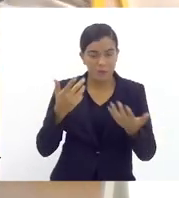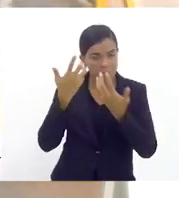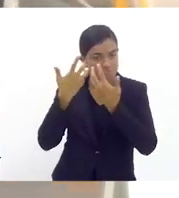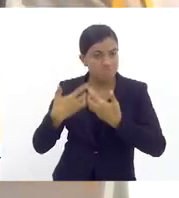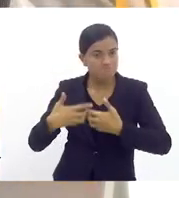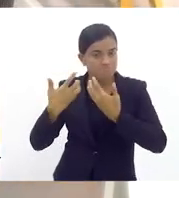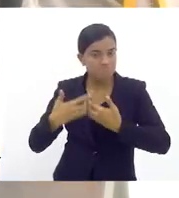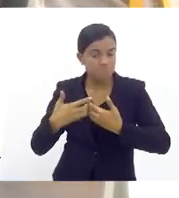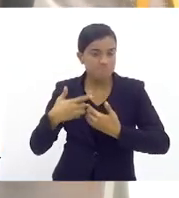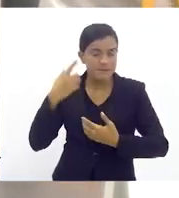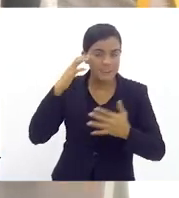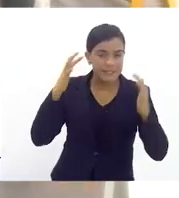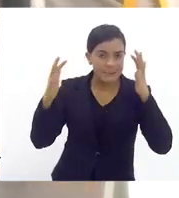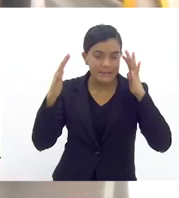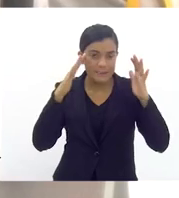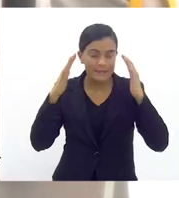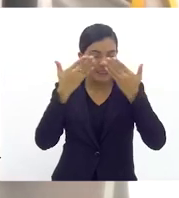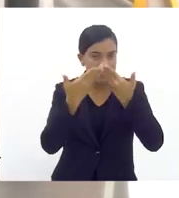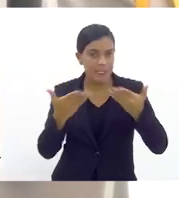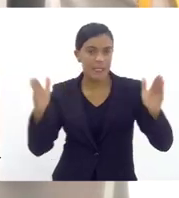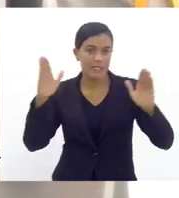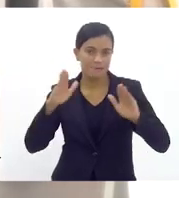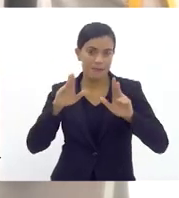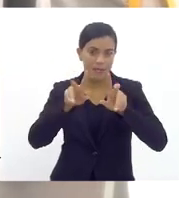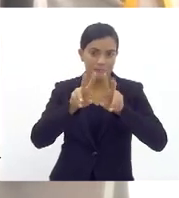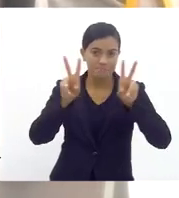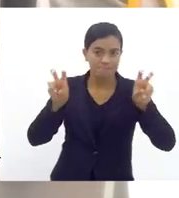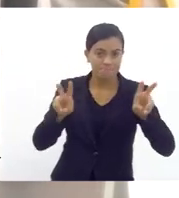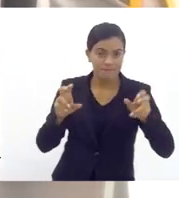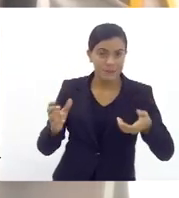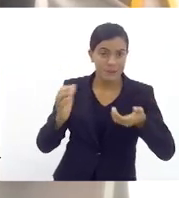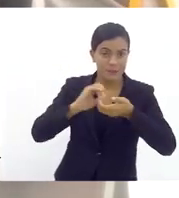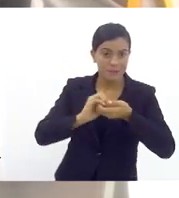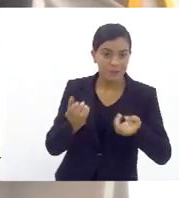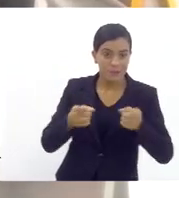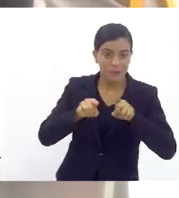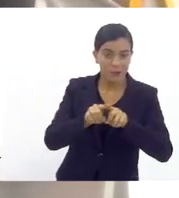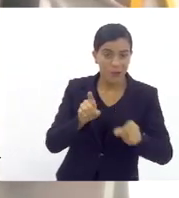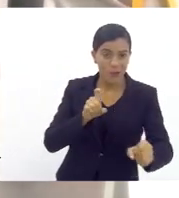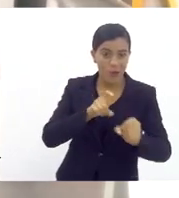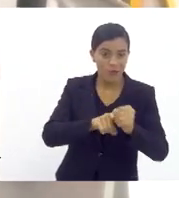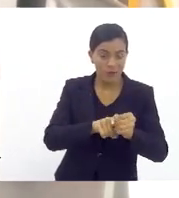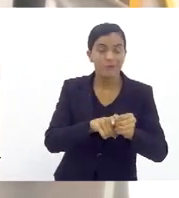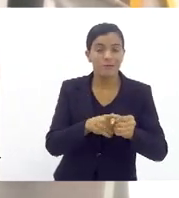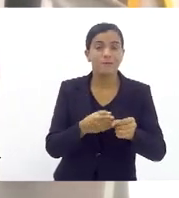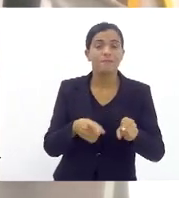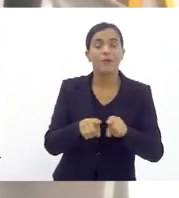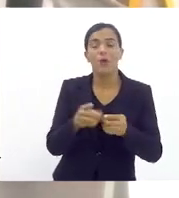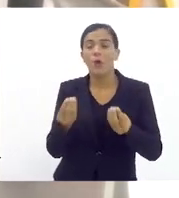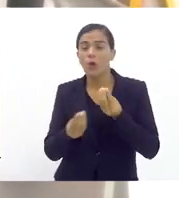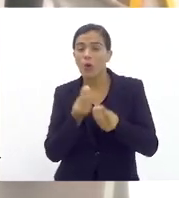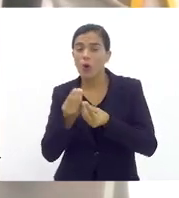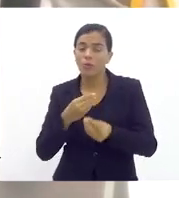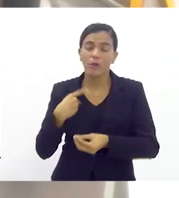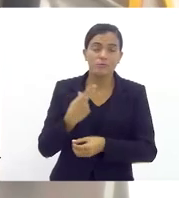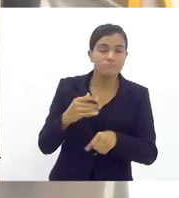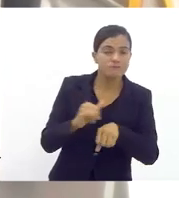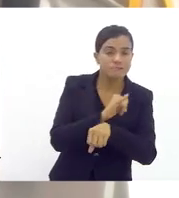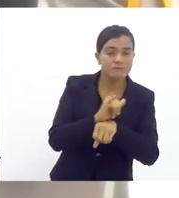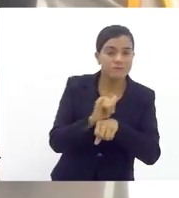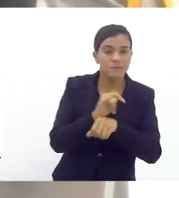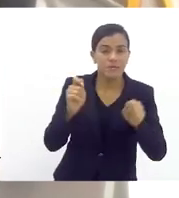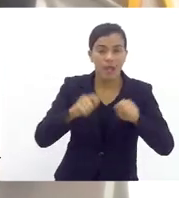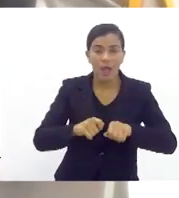pensarmos e ampliar essa questão de parcerias e convênios, de que forma a gente pode construir isso com